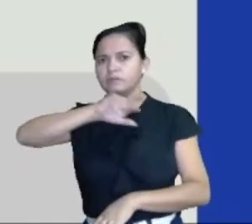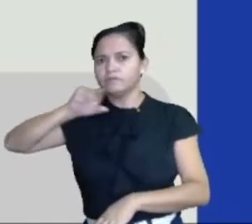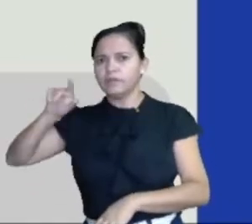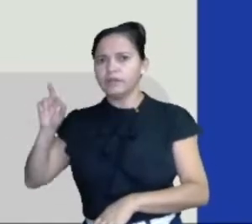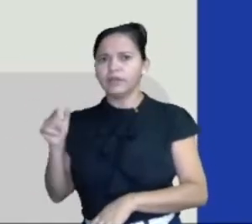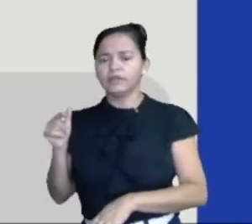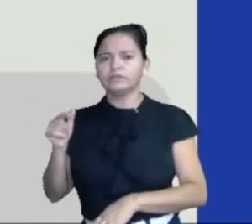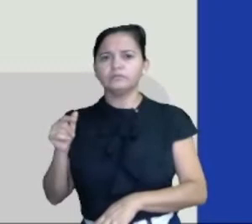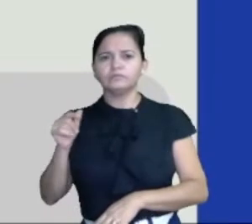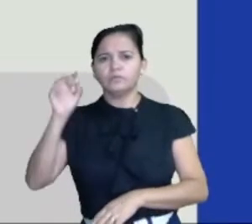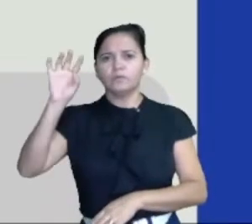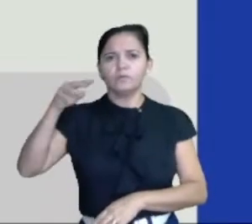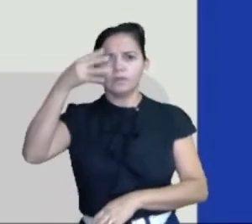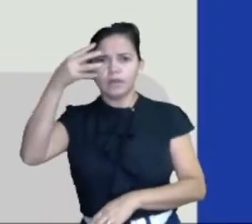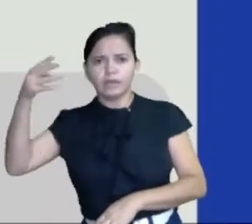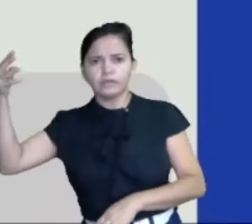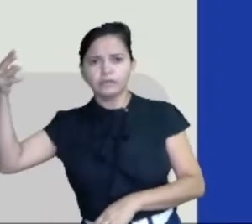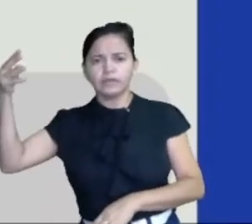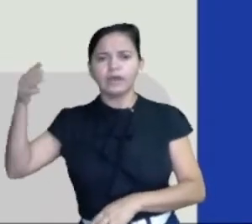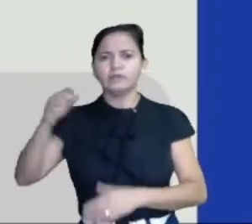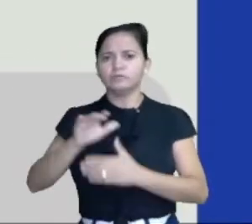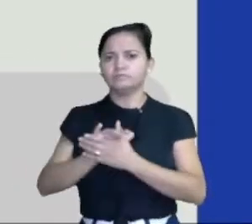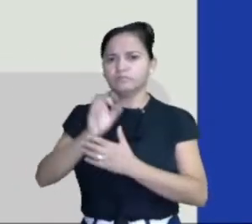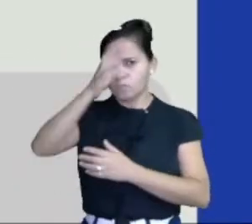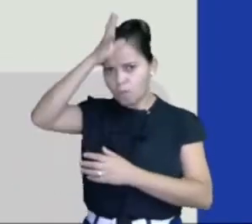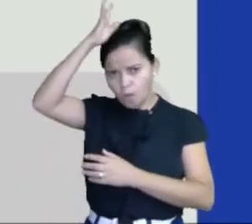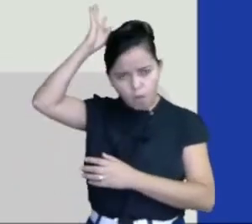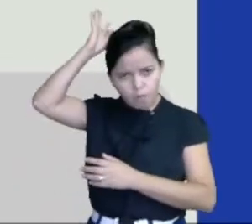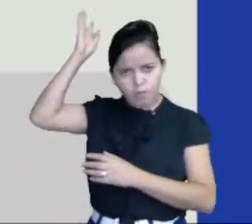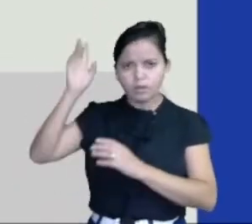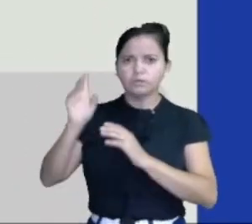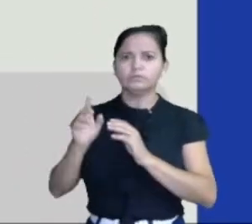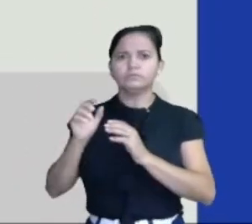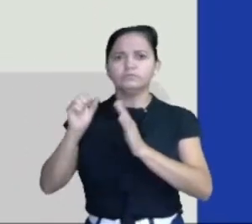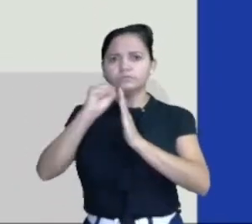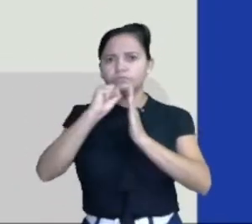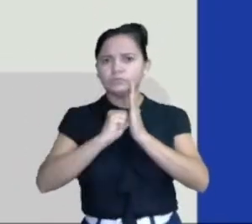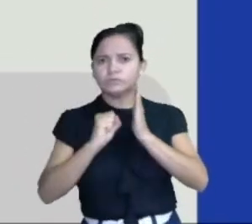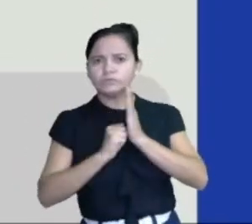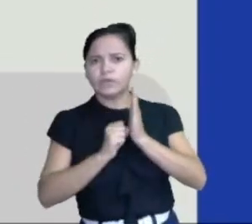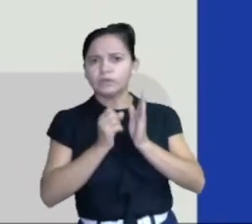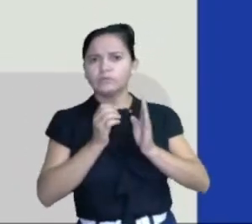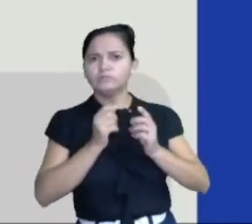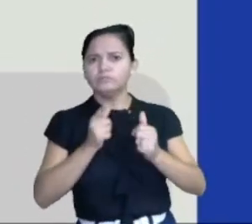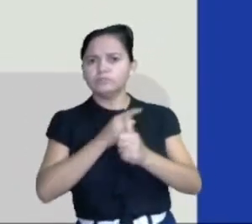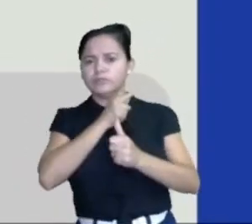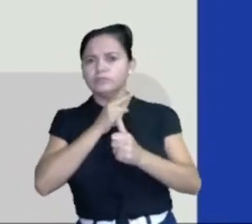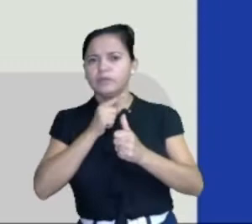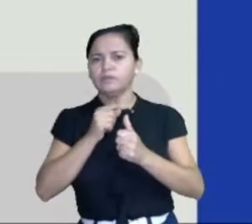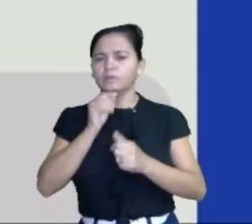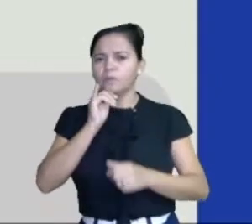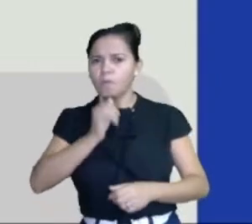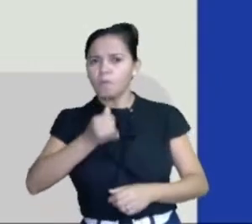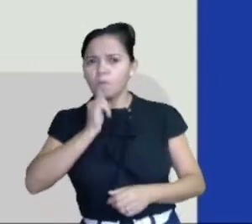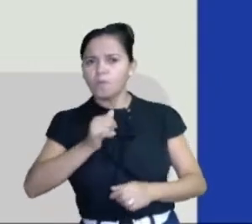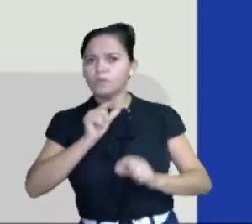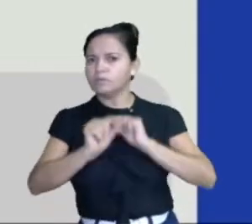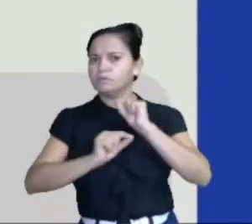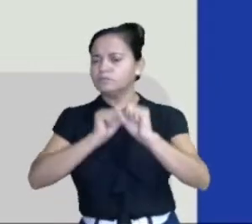calendário greco-romano que nós temos, que tem início lá no século I, que conta-se a